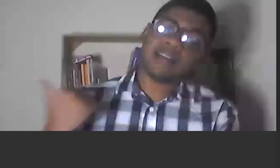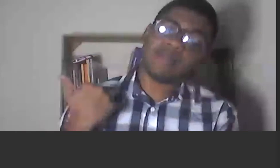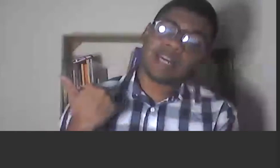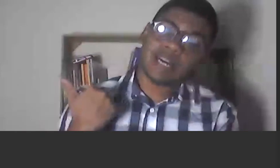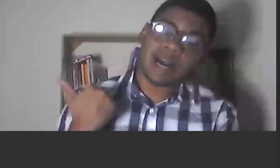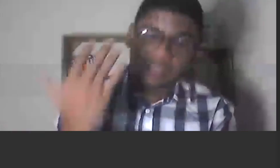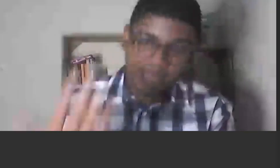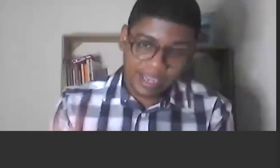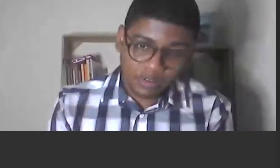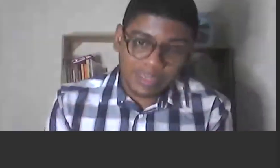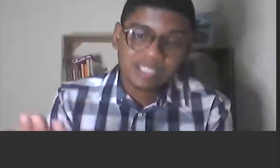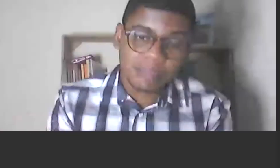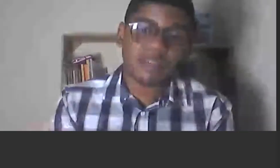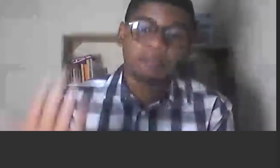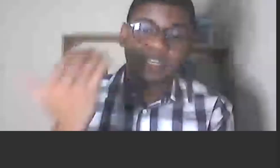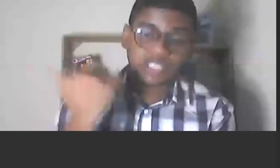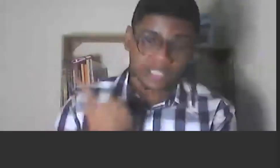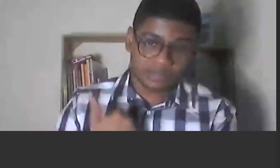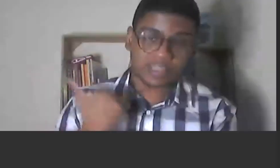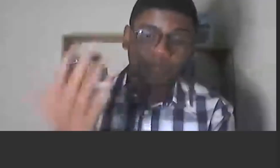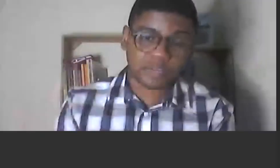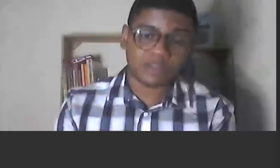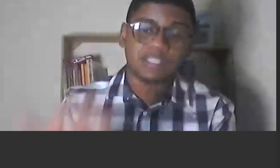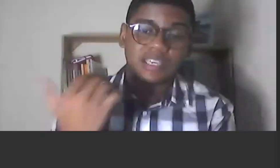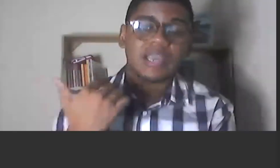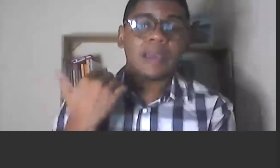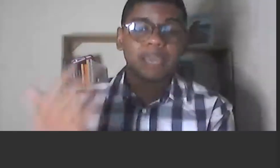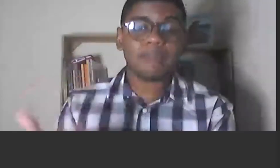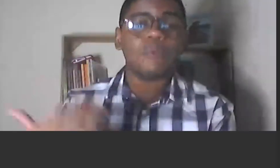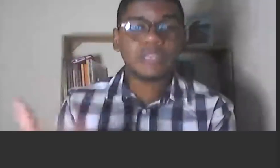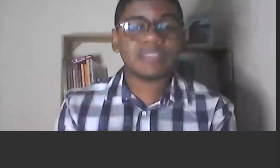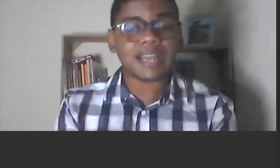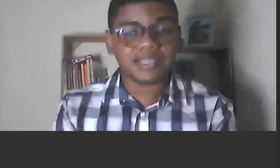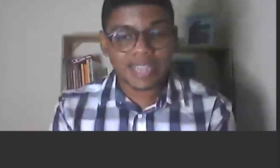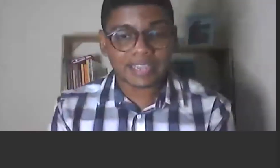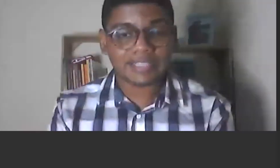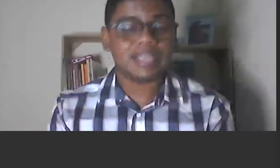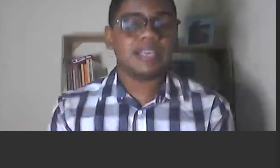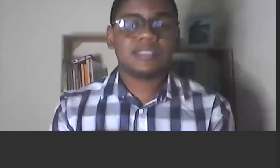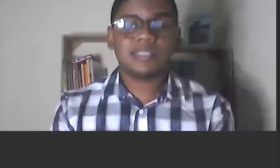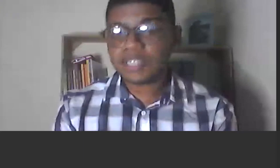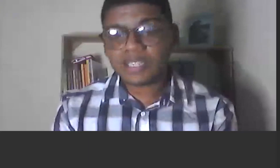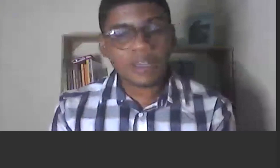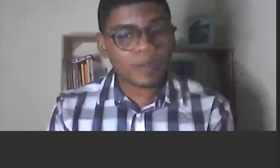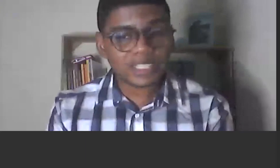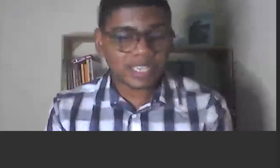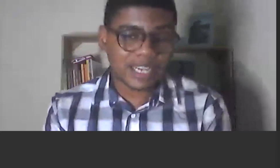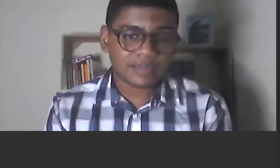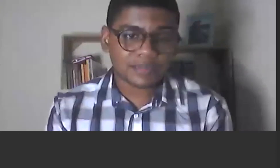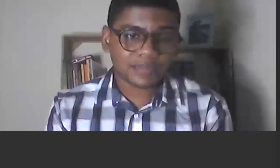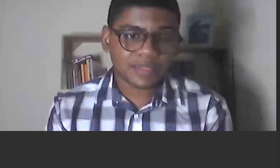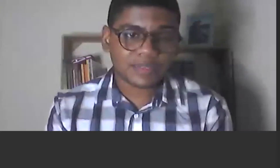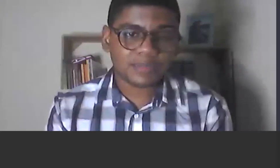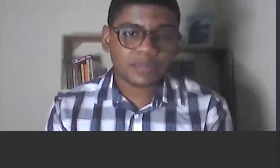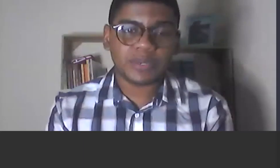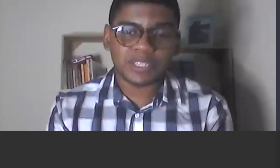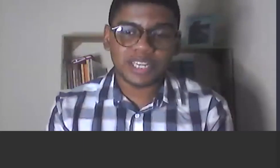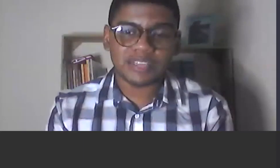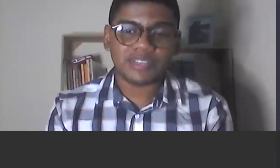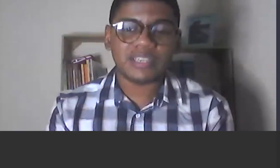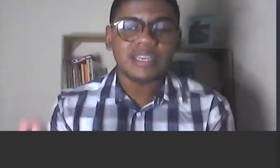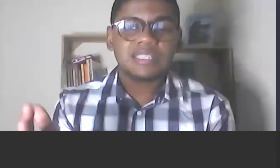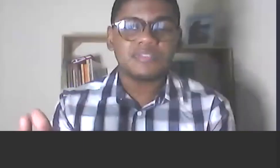gente vai aprendendo, mas também vai praticando, para a gente poder conseguir memorizar esses sinais. Boa noite.